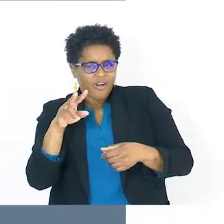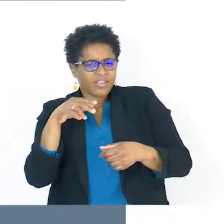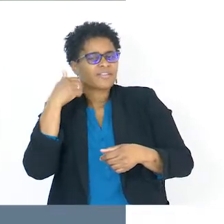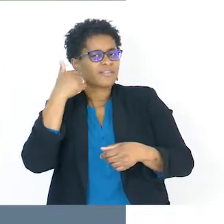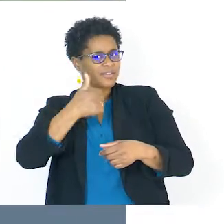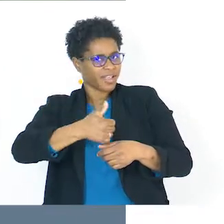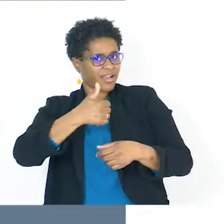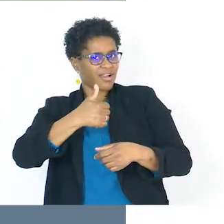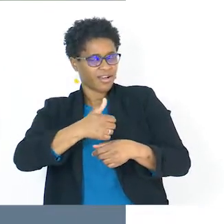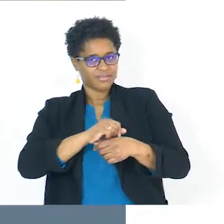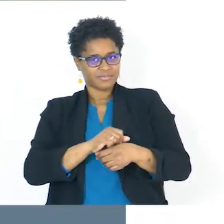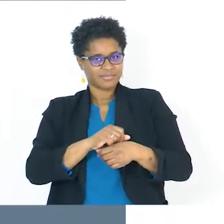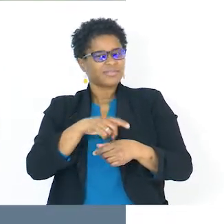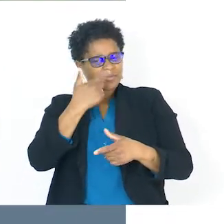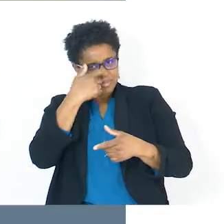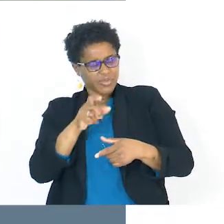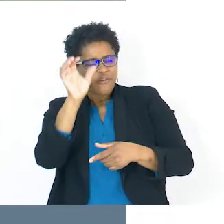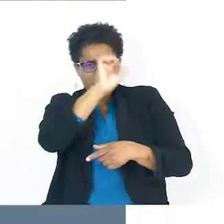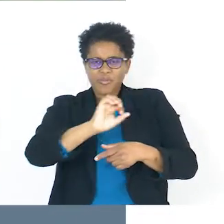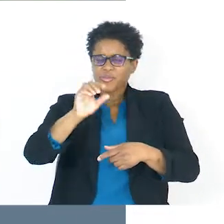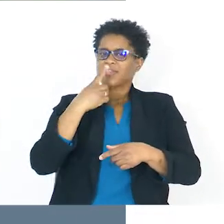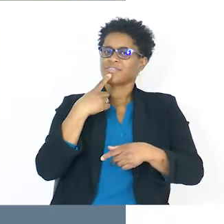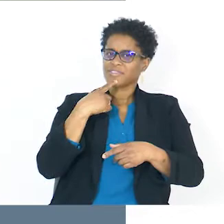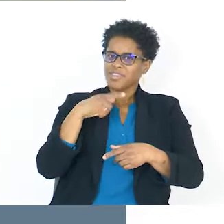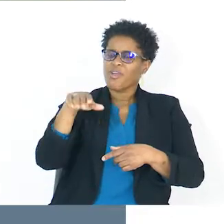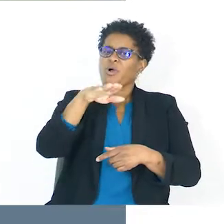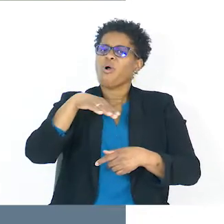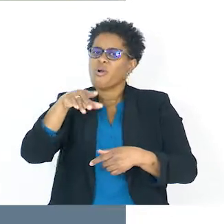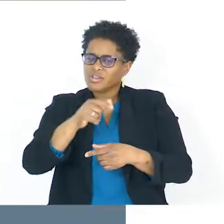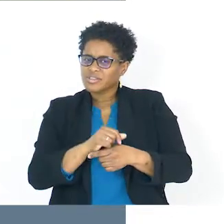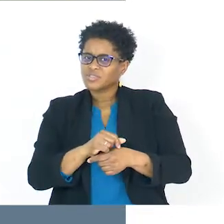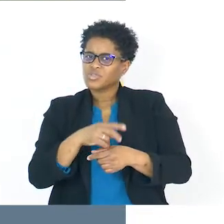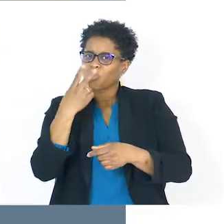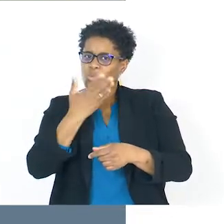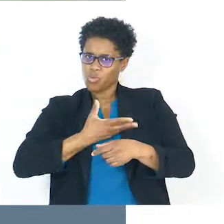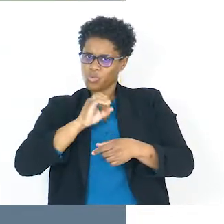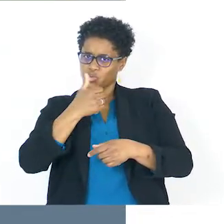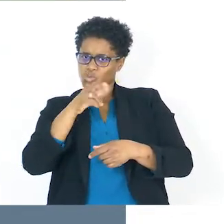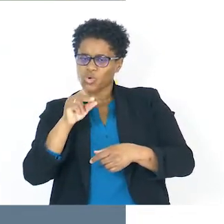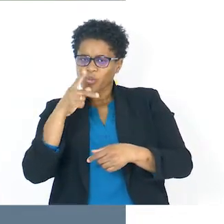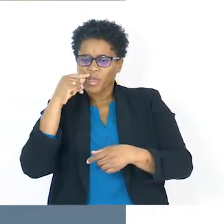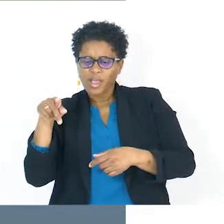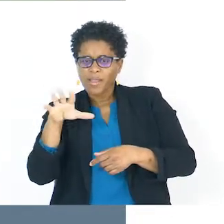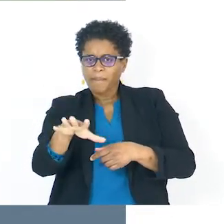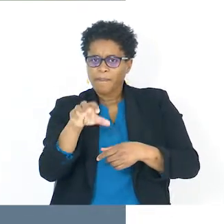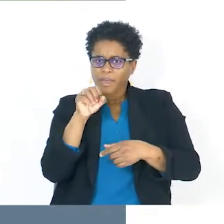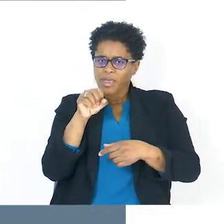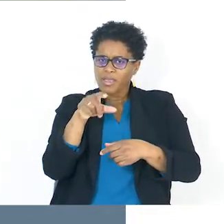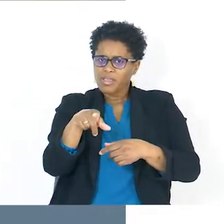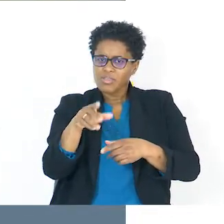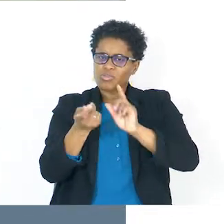Olha que legal! Gente, vocês perceberam que onde o dobro ele